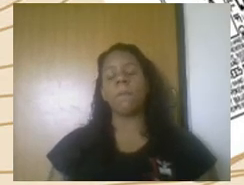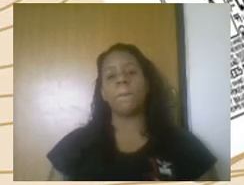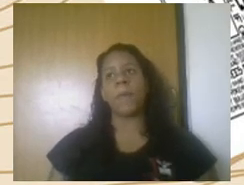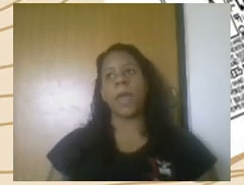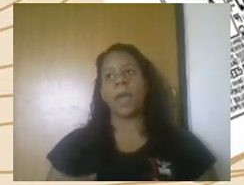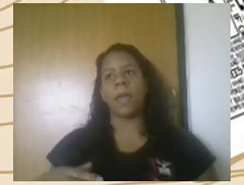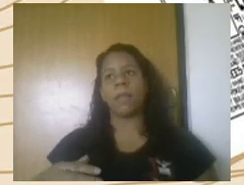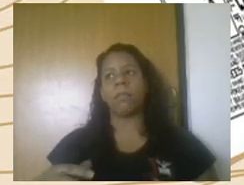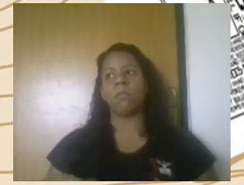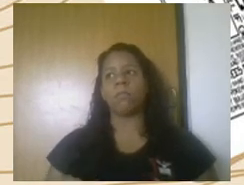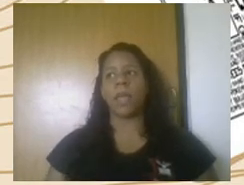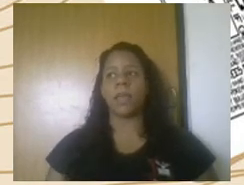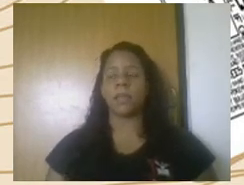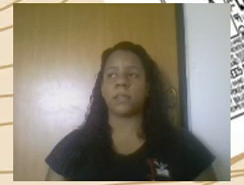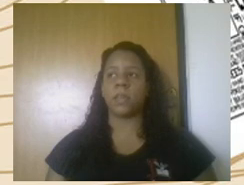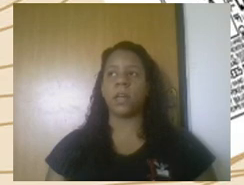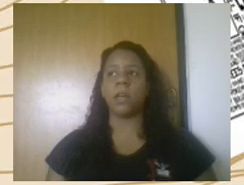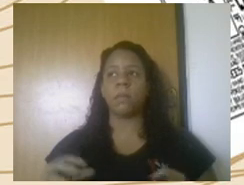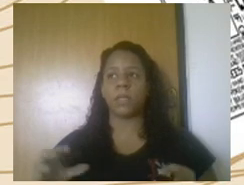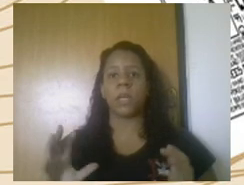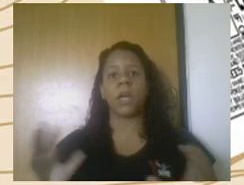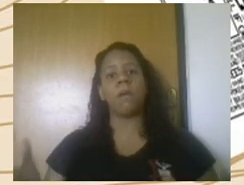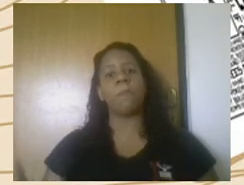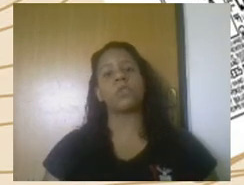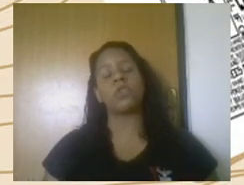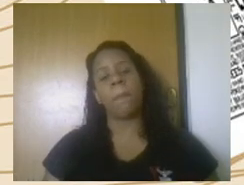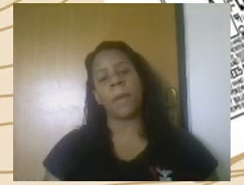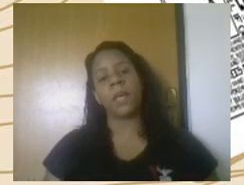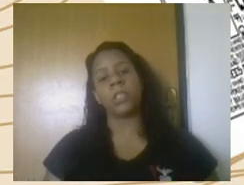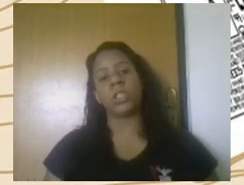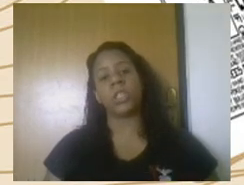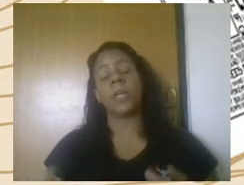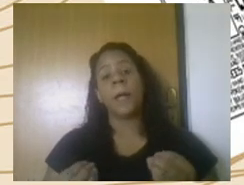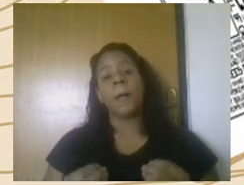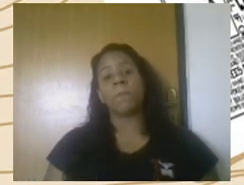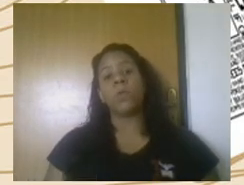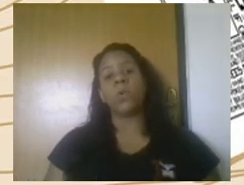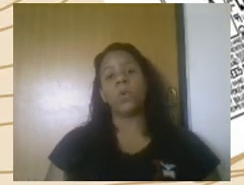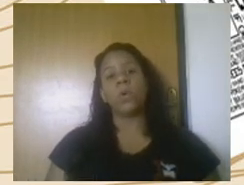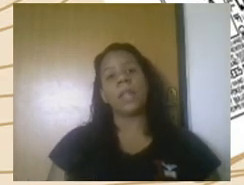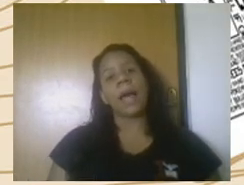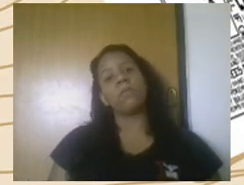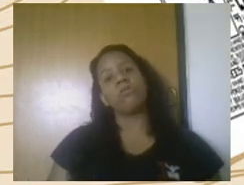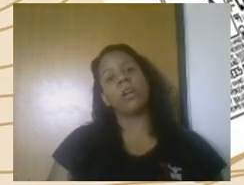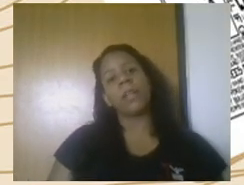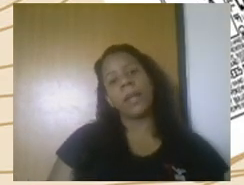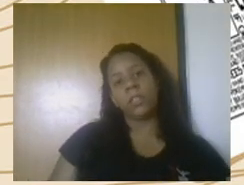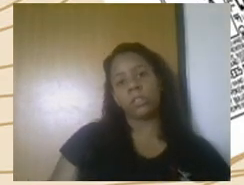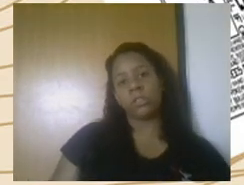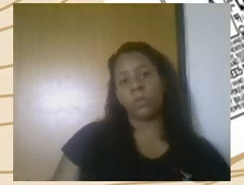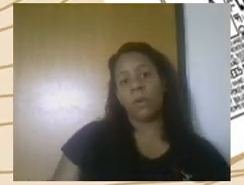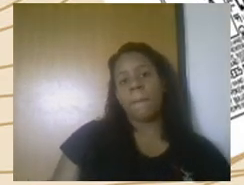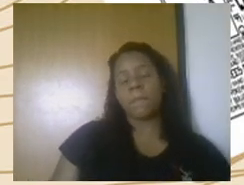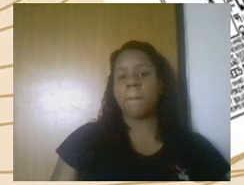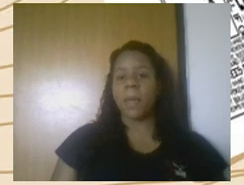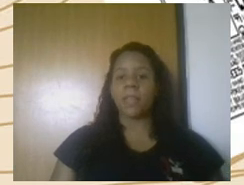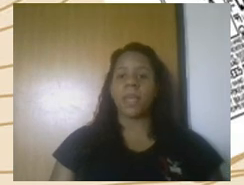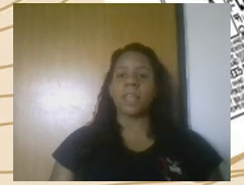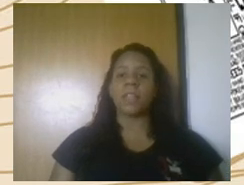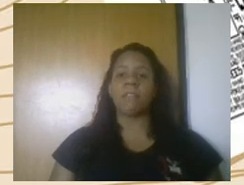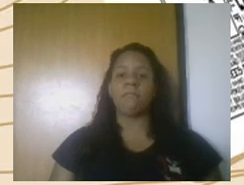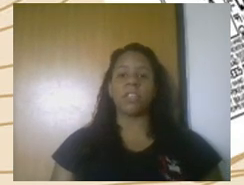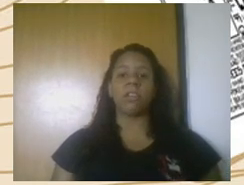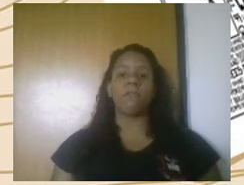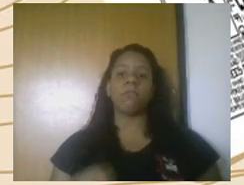ela não tem esse campo somente do lado jornalístico. Também